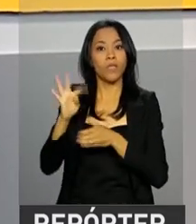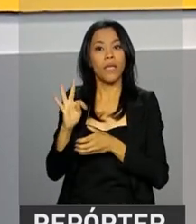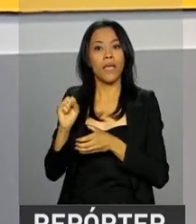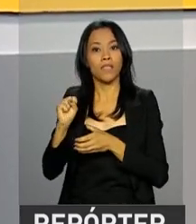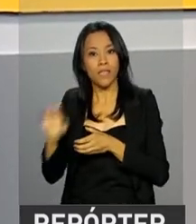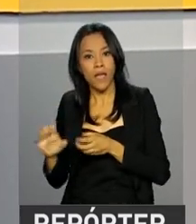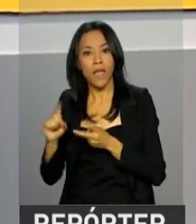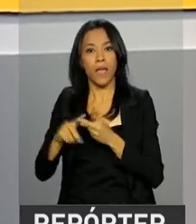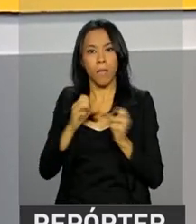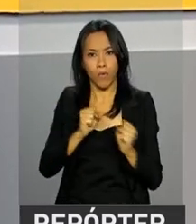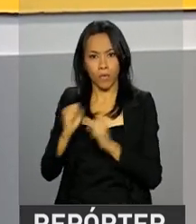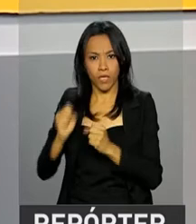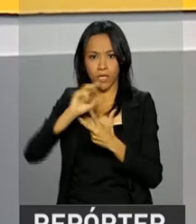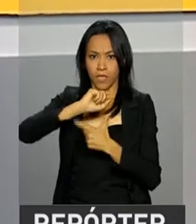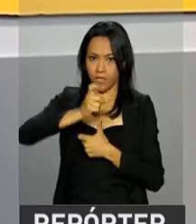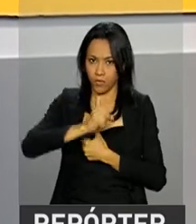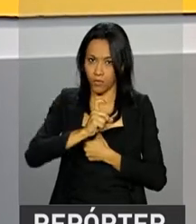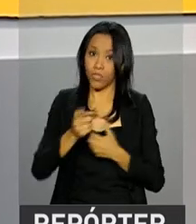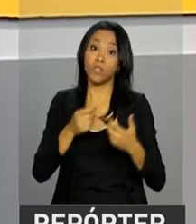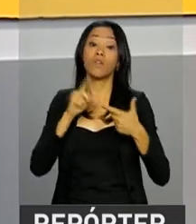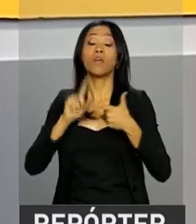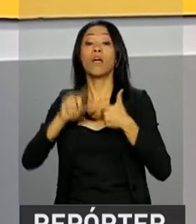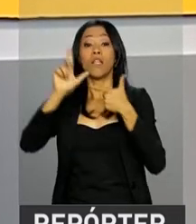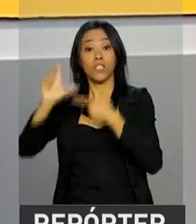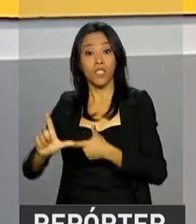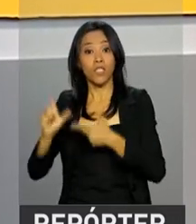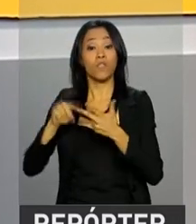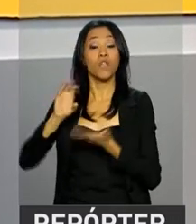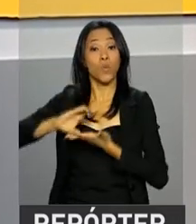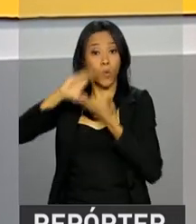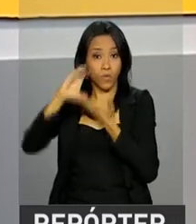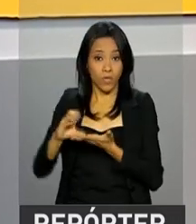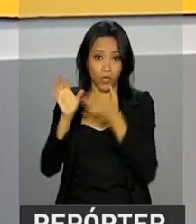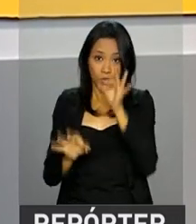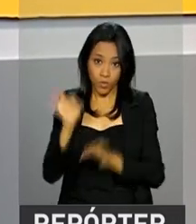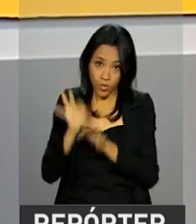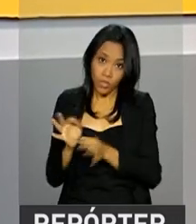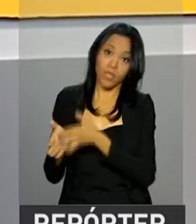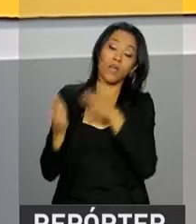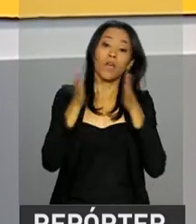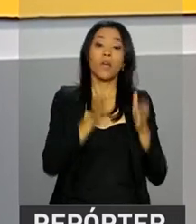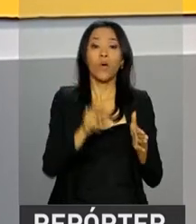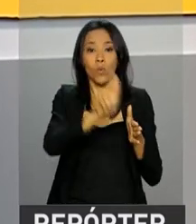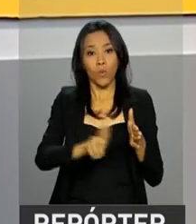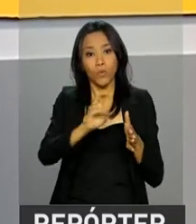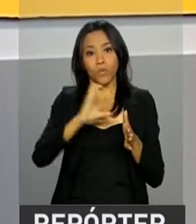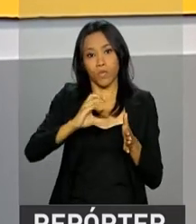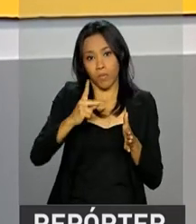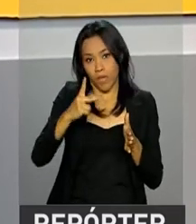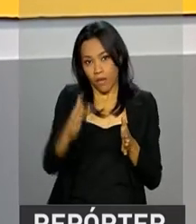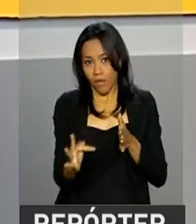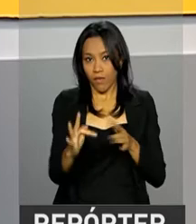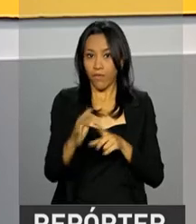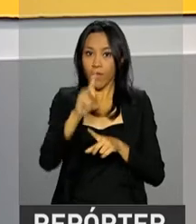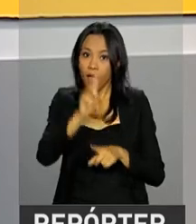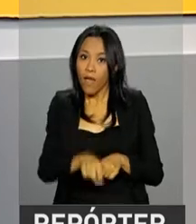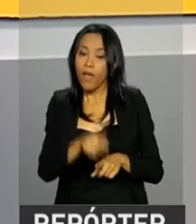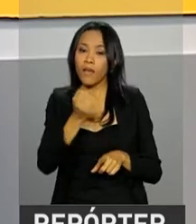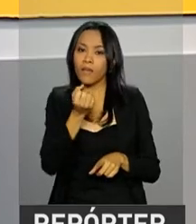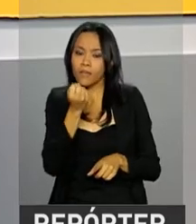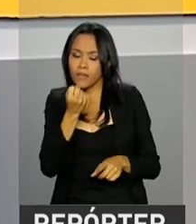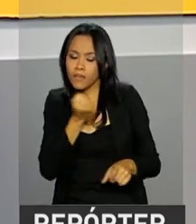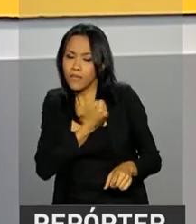Poderes Executivo e Legislativo e Conselho Nacional de Justiça. O uso do CPF, segundo o Comitê Gestor da Identificação